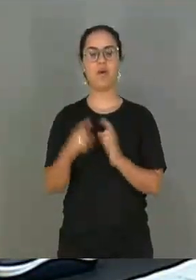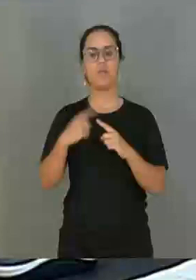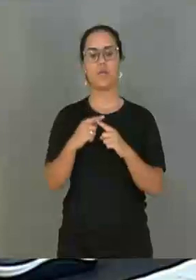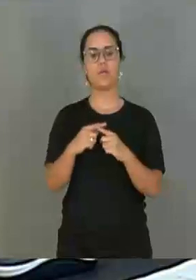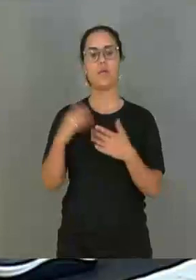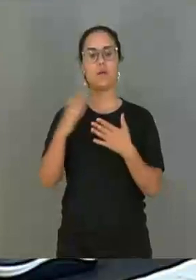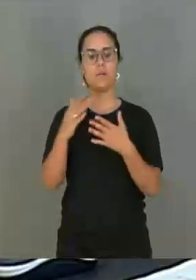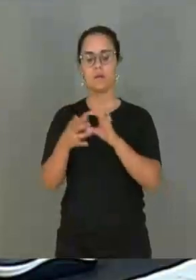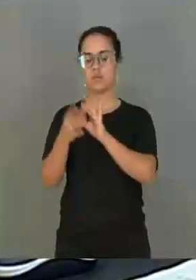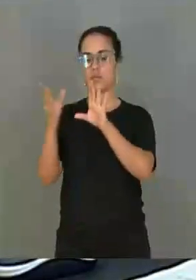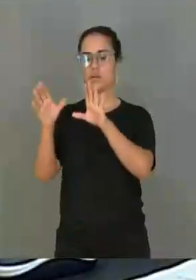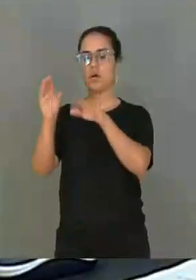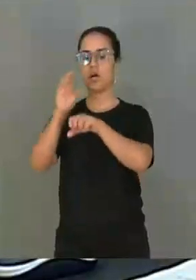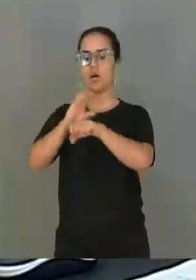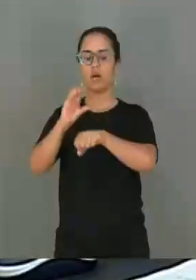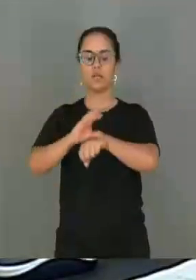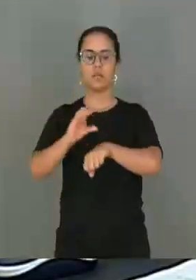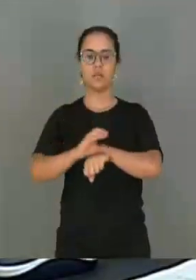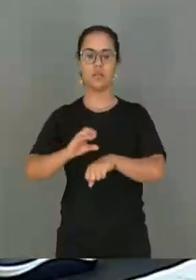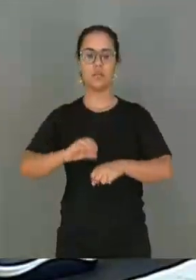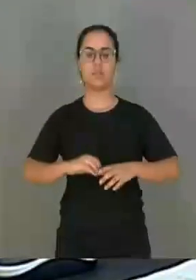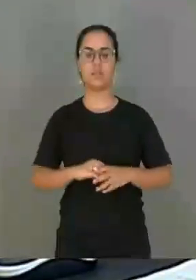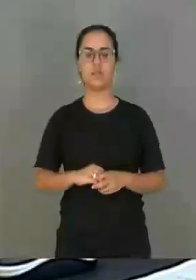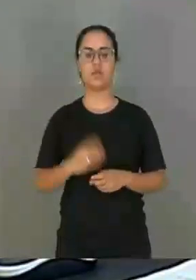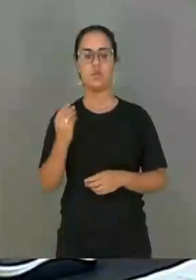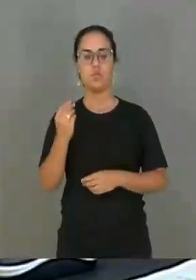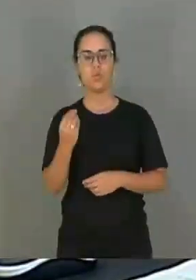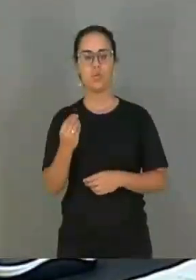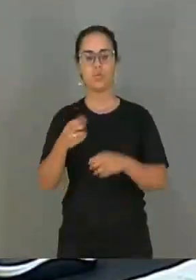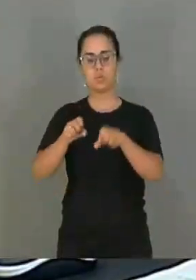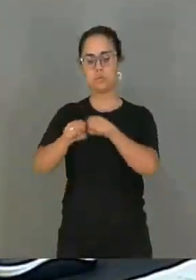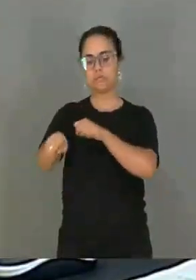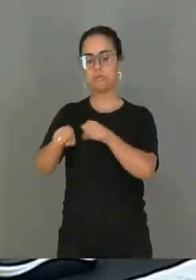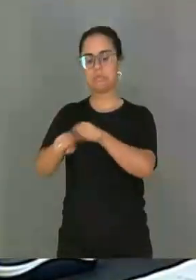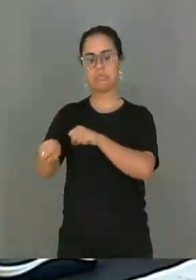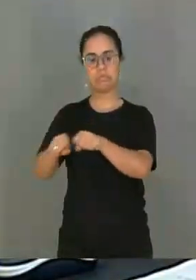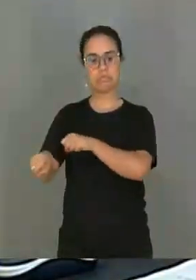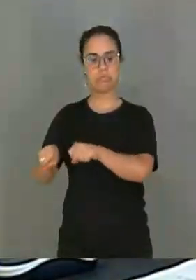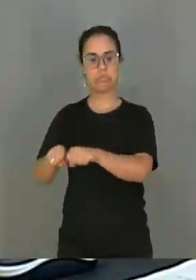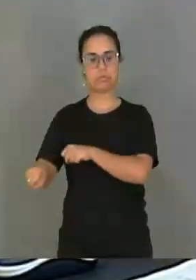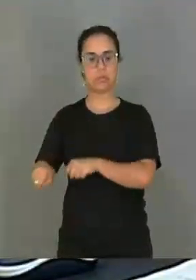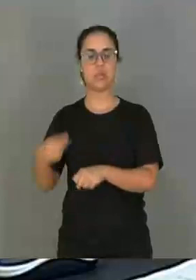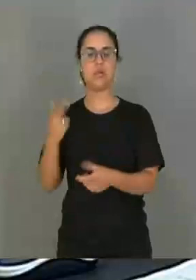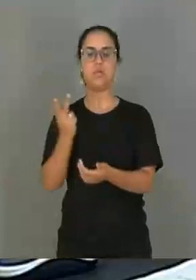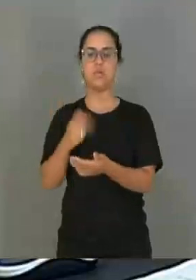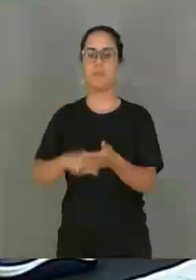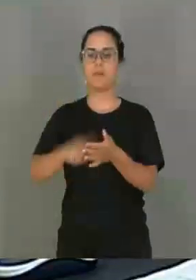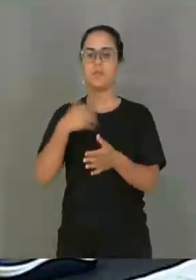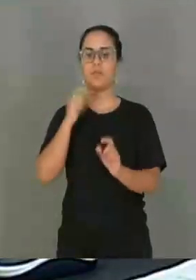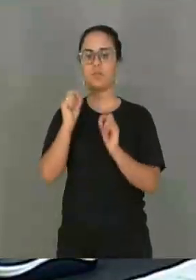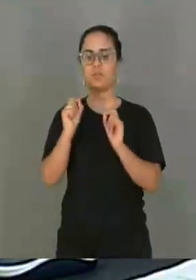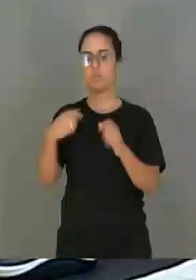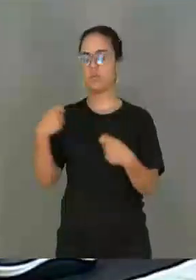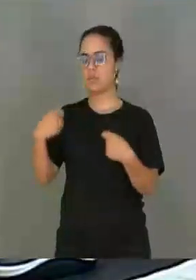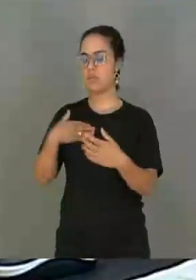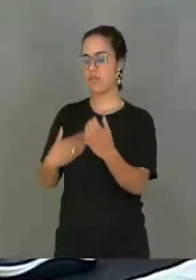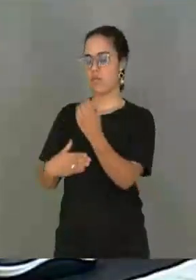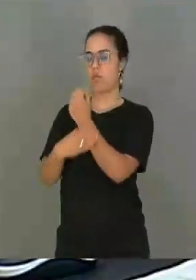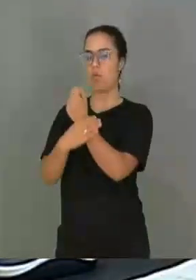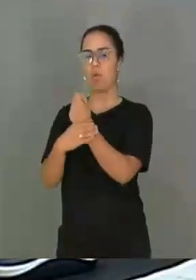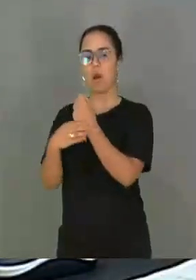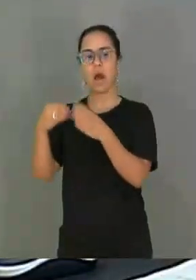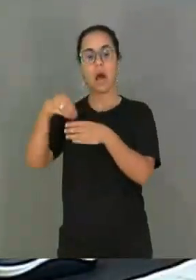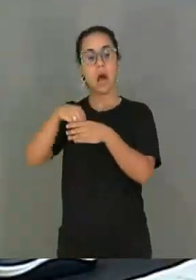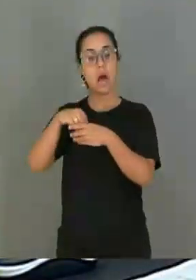um país livre. A Constituição, embora que muitos rasgam, principalmente aqueles que deveriam ser os primeiros guardiões da